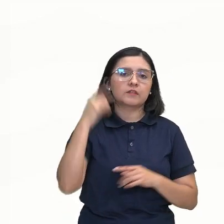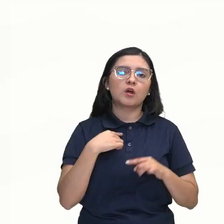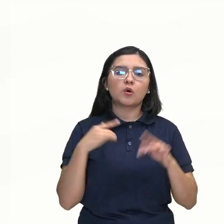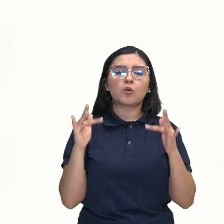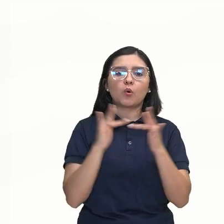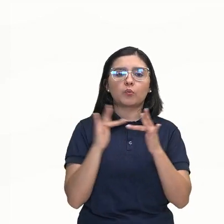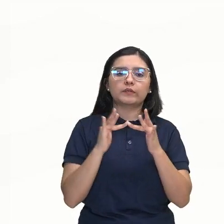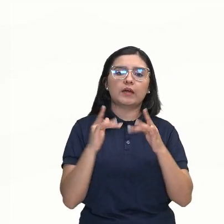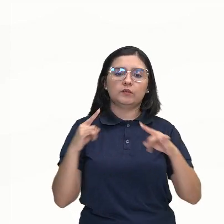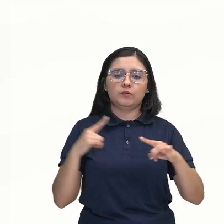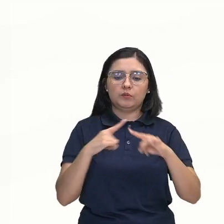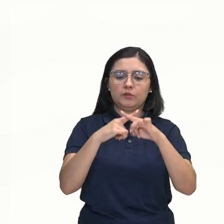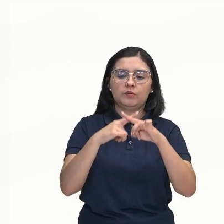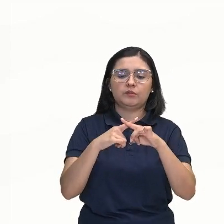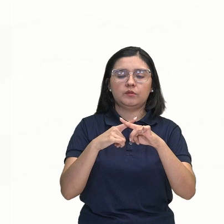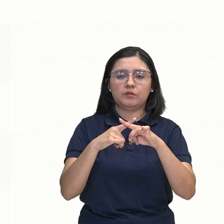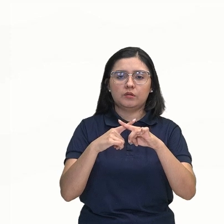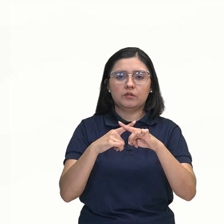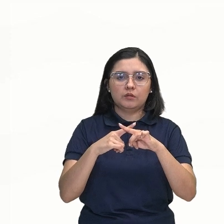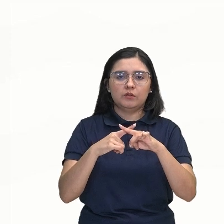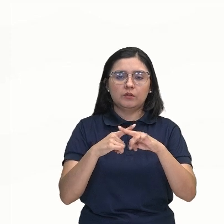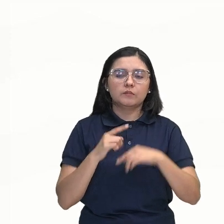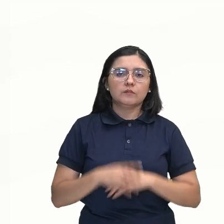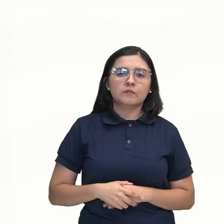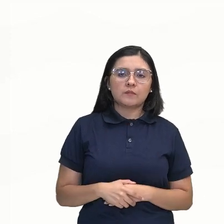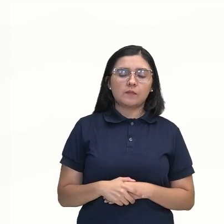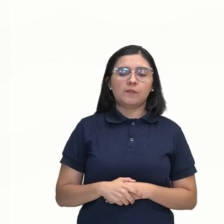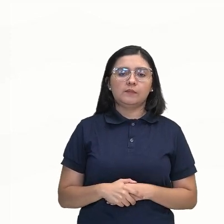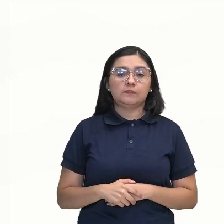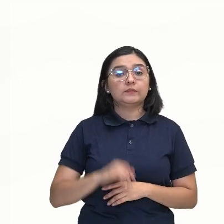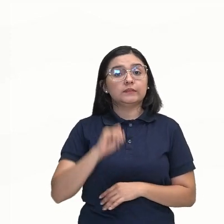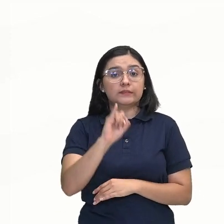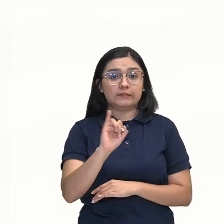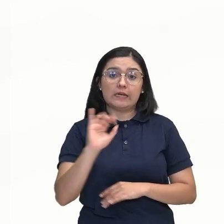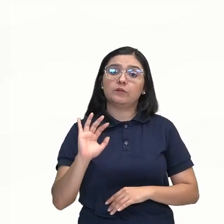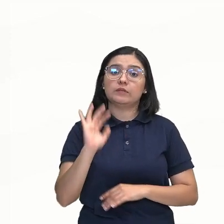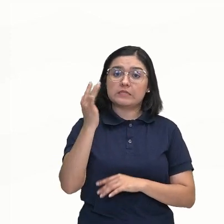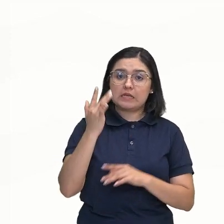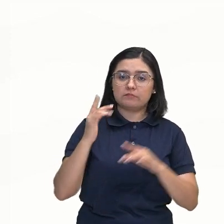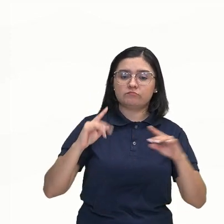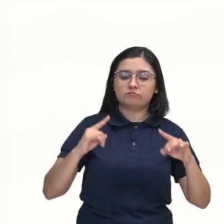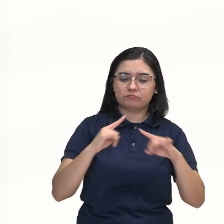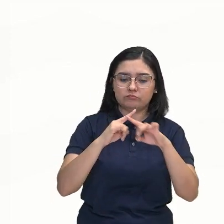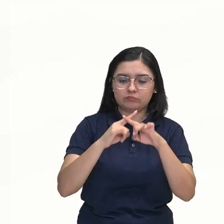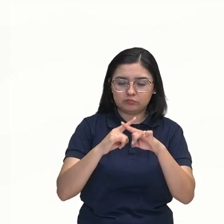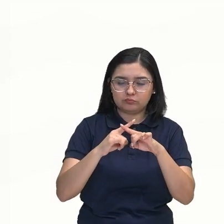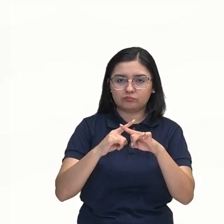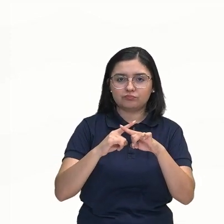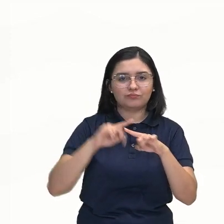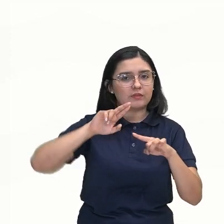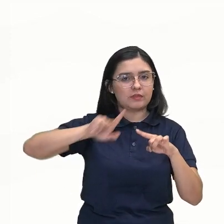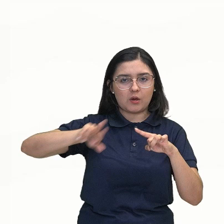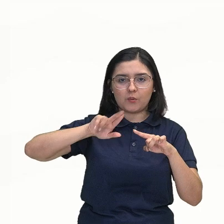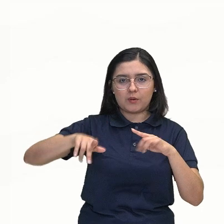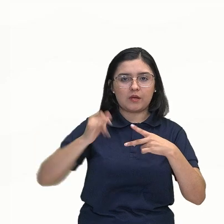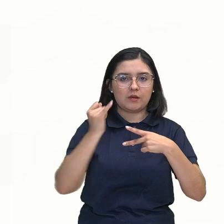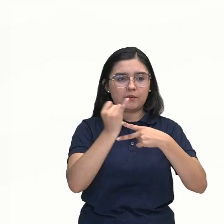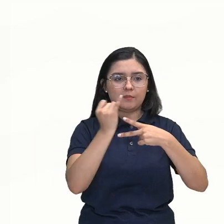meio da figura as suas linhas. Se isso ocorrer, não é